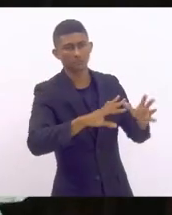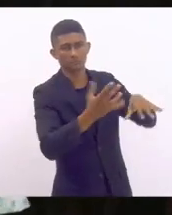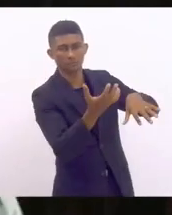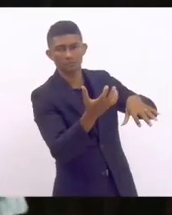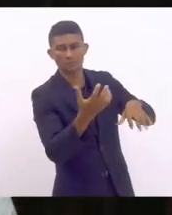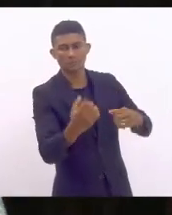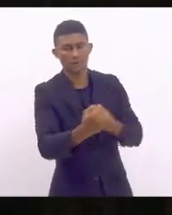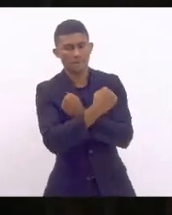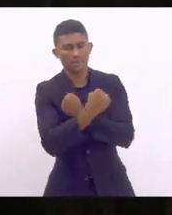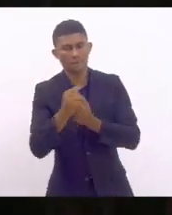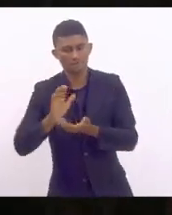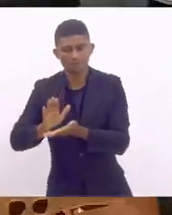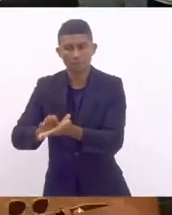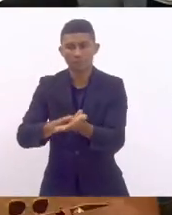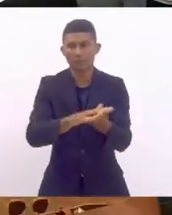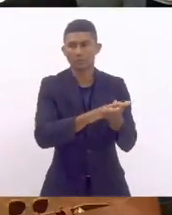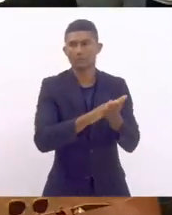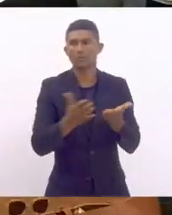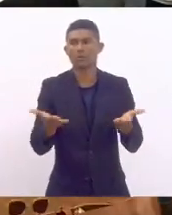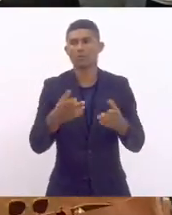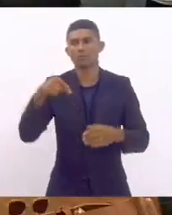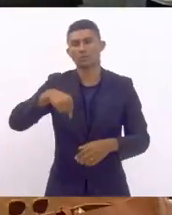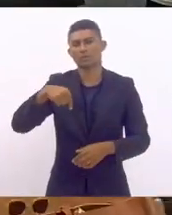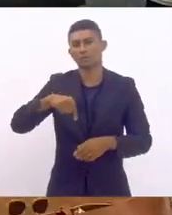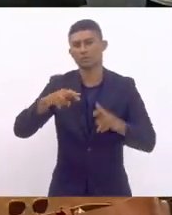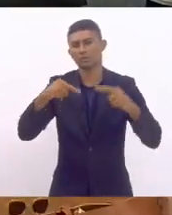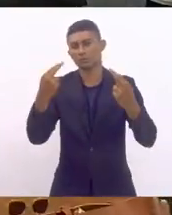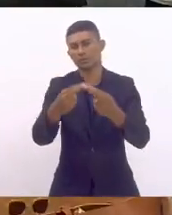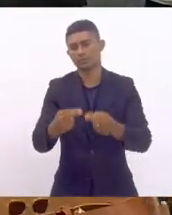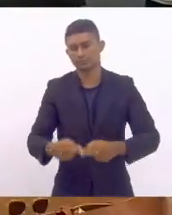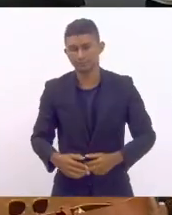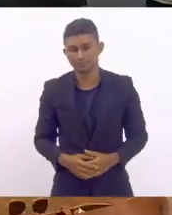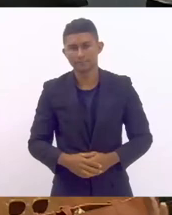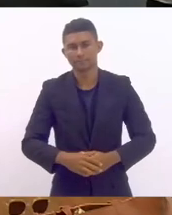Um abraço e Parabéns aí pelo ato de hoje aberto